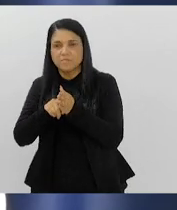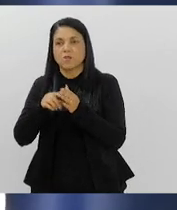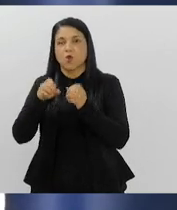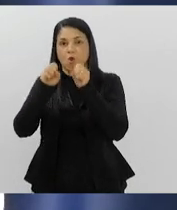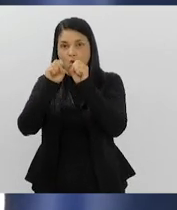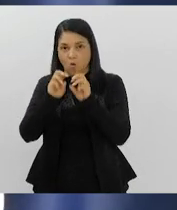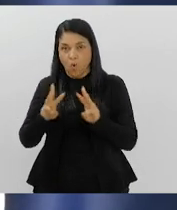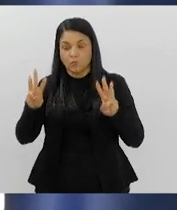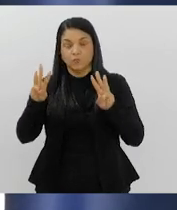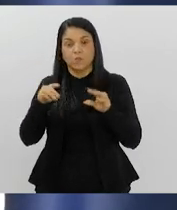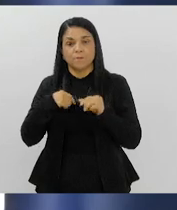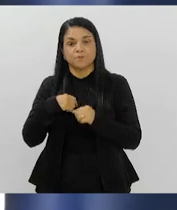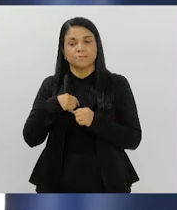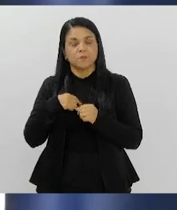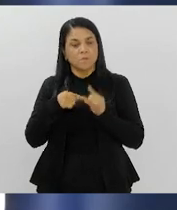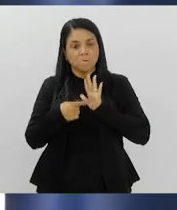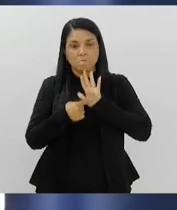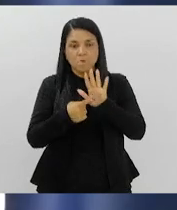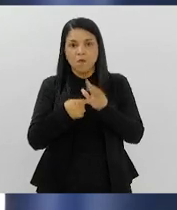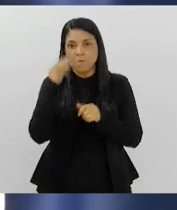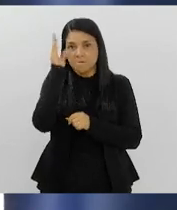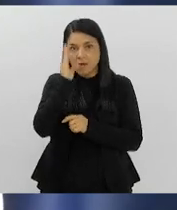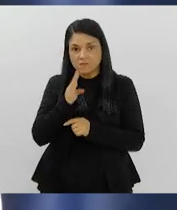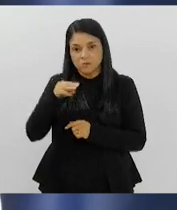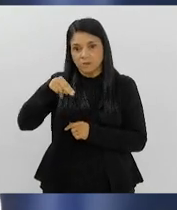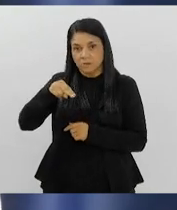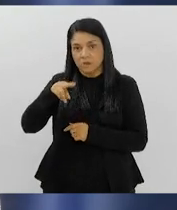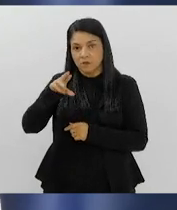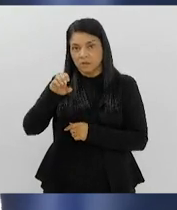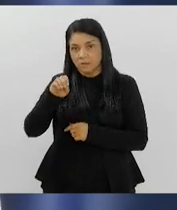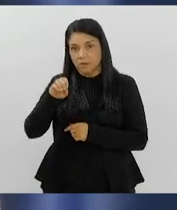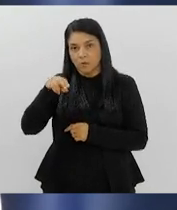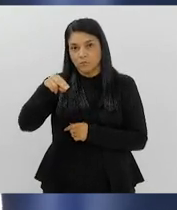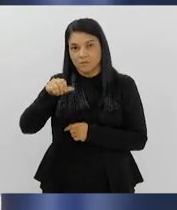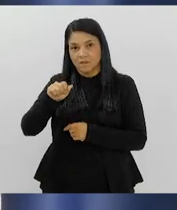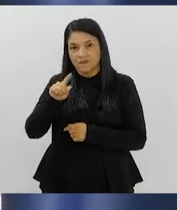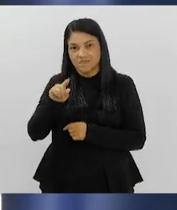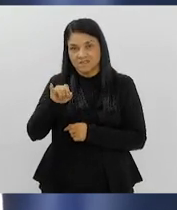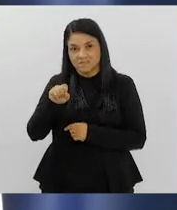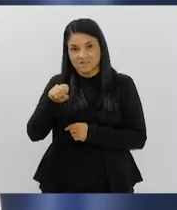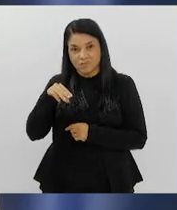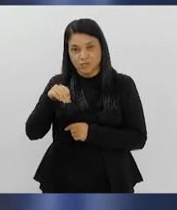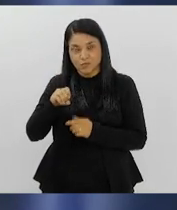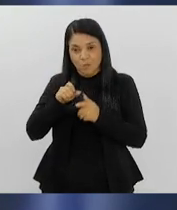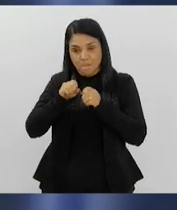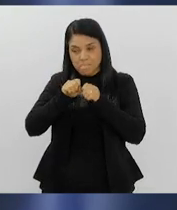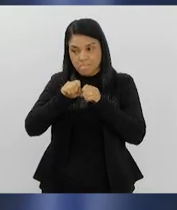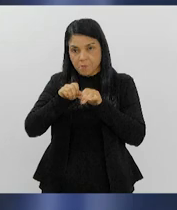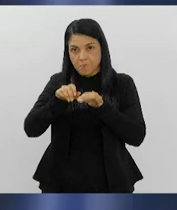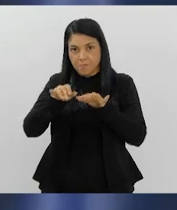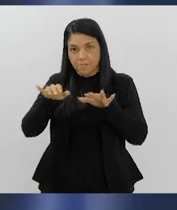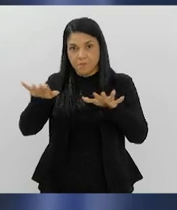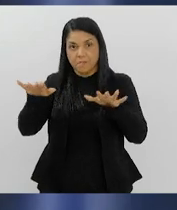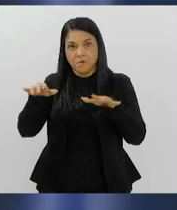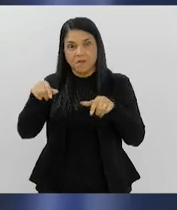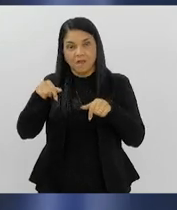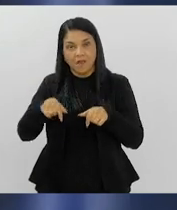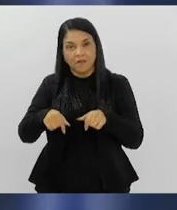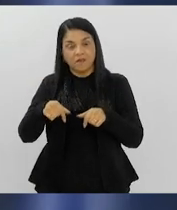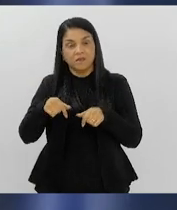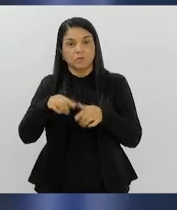apontava que o Brasil é o país onde o neonazismo mais cresce no mundo. E que, inclusive, fez com que a